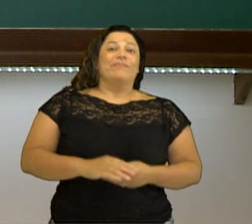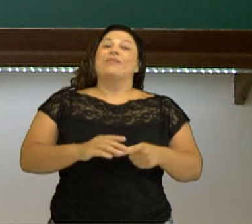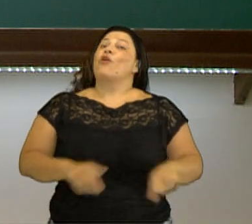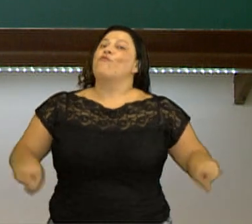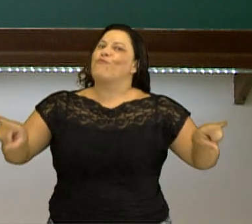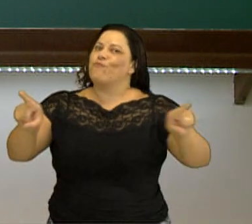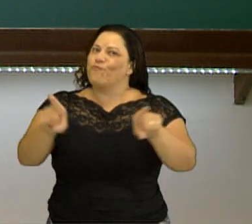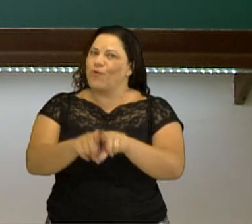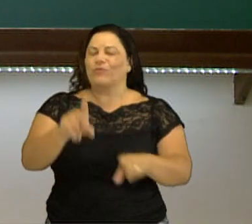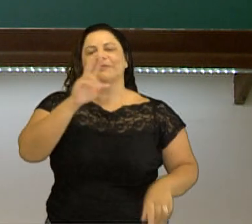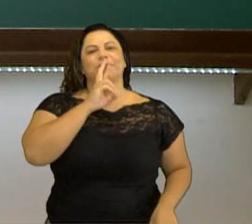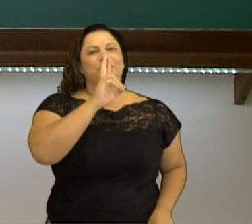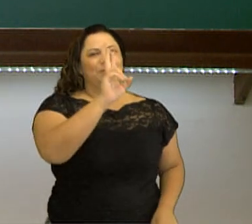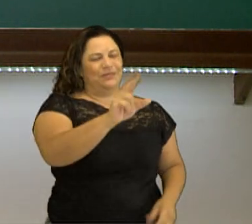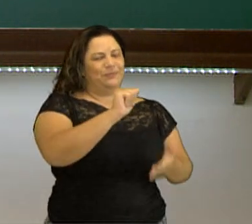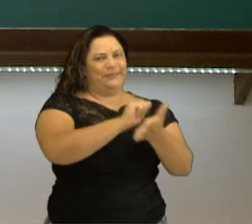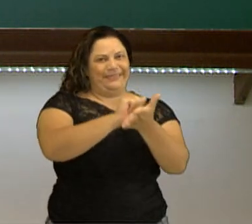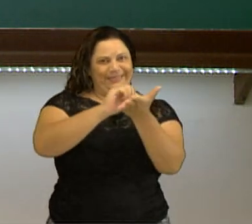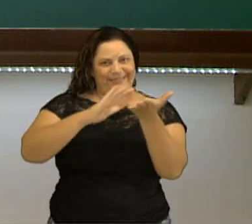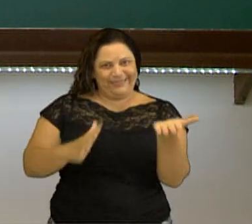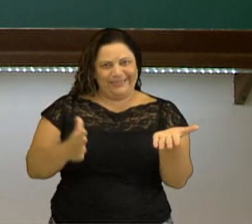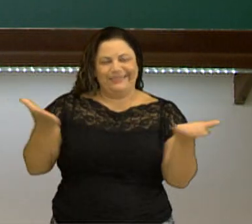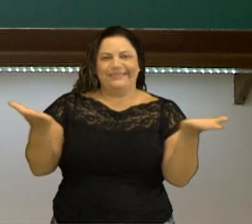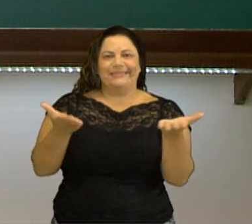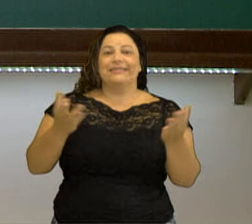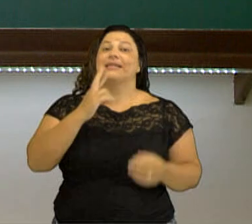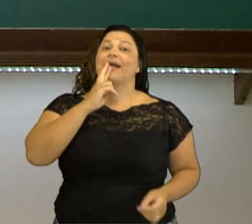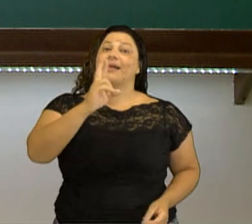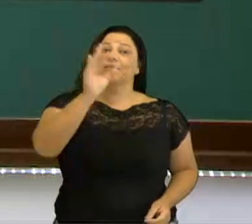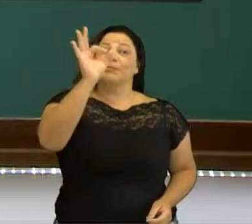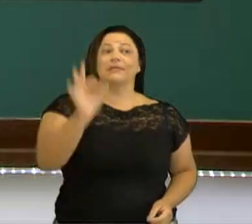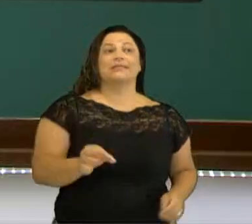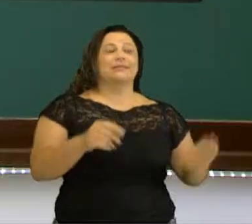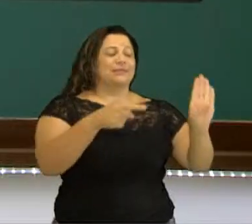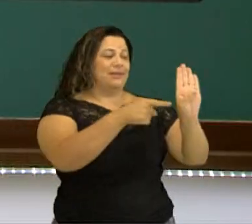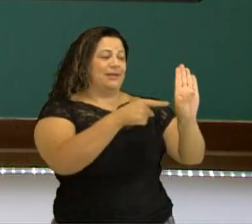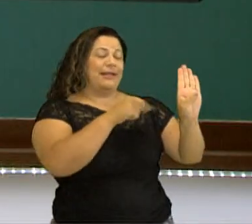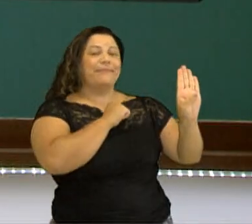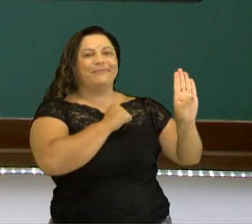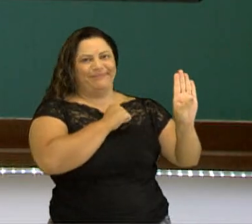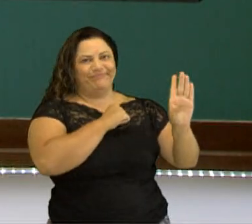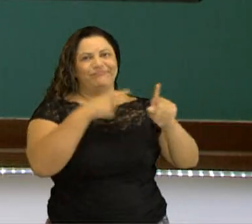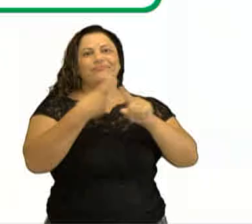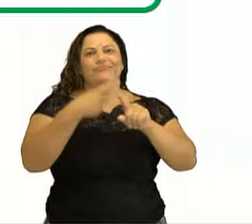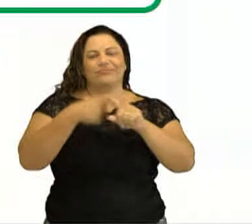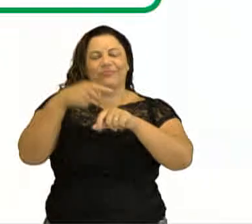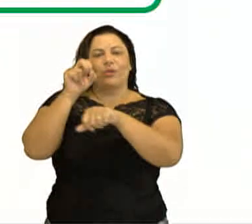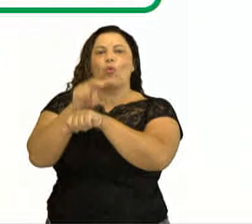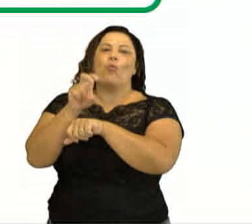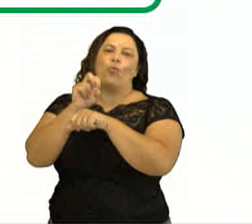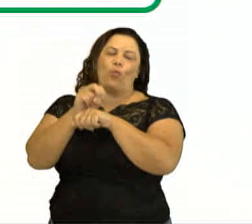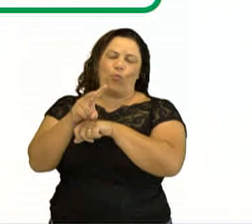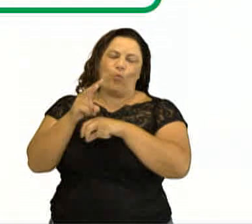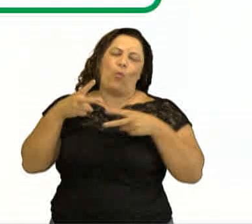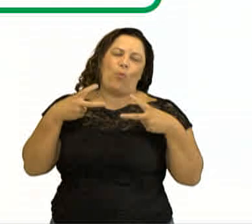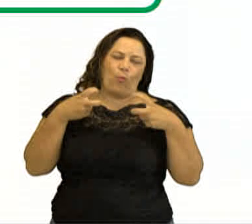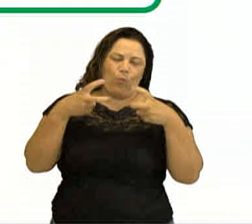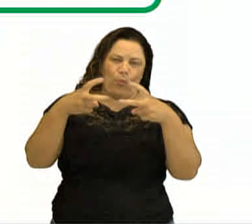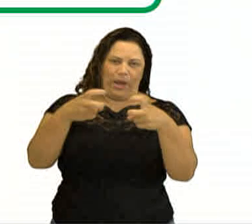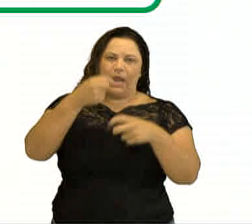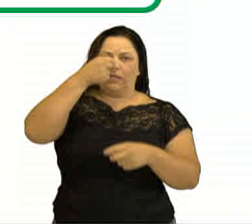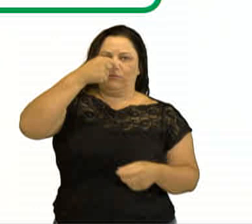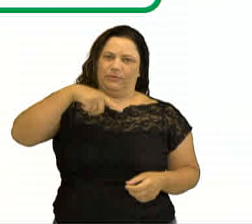Voltamos com a resolução deste exercício e a alternativa correta é a letra B, porque o vírus influenza apresenta grande capacidade